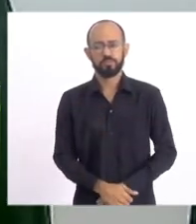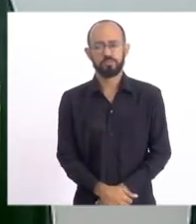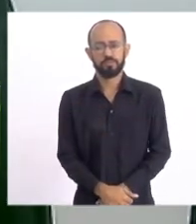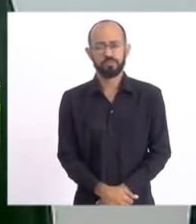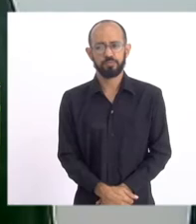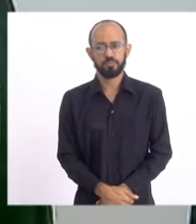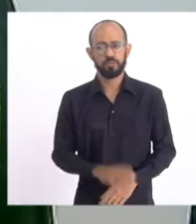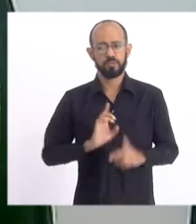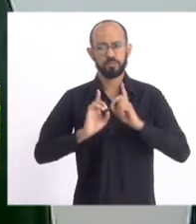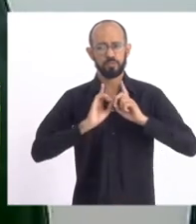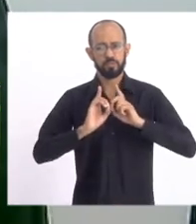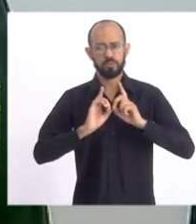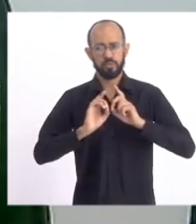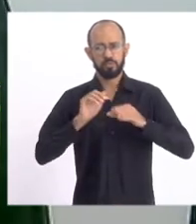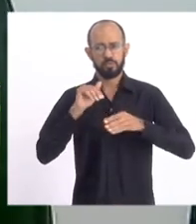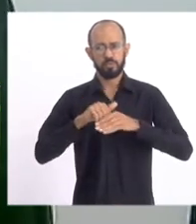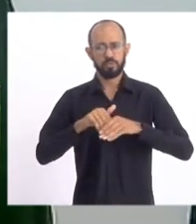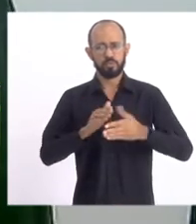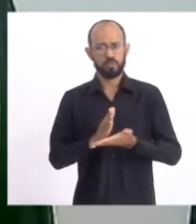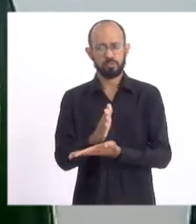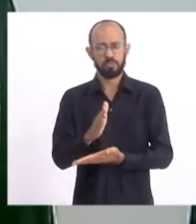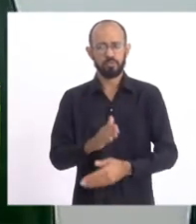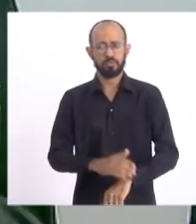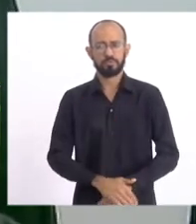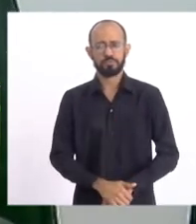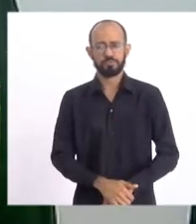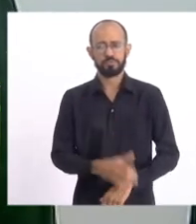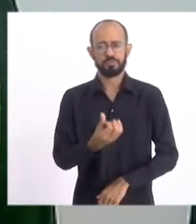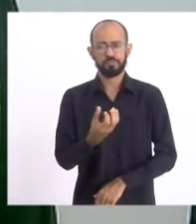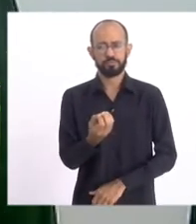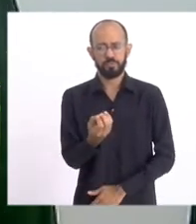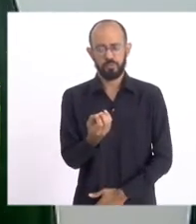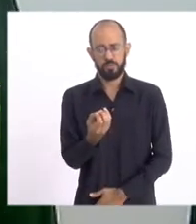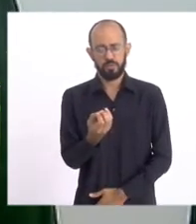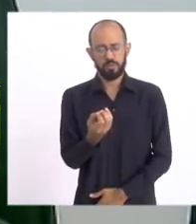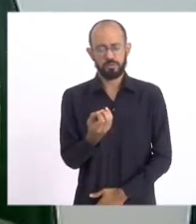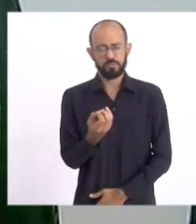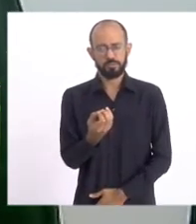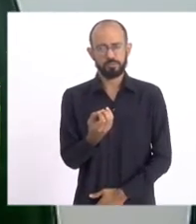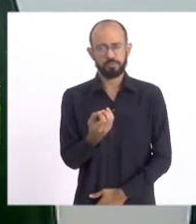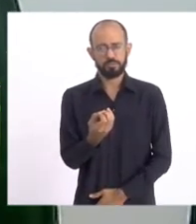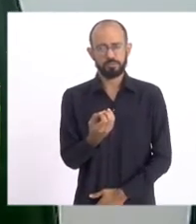julho. Discussão em votação aprovada. 60.